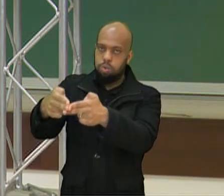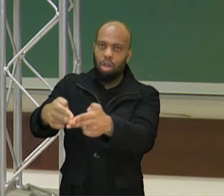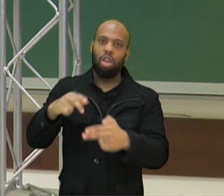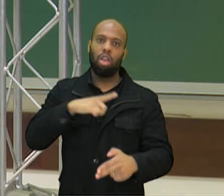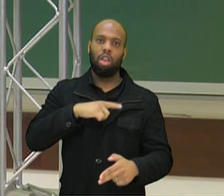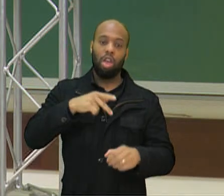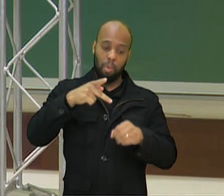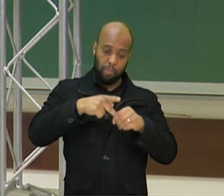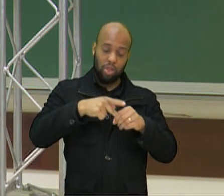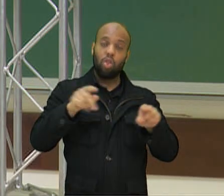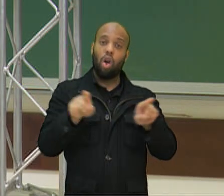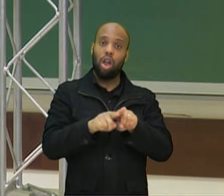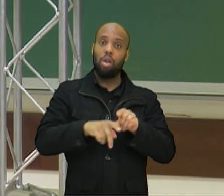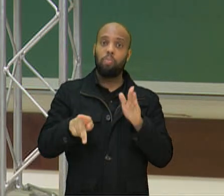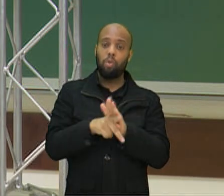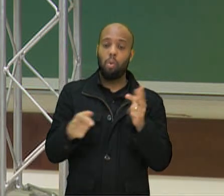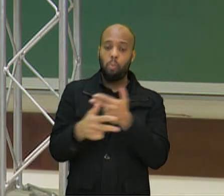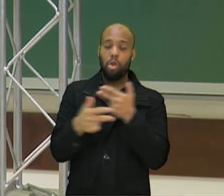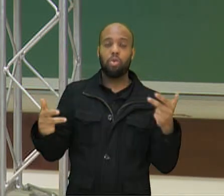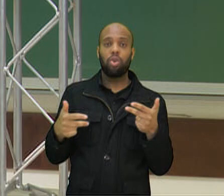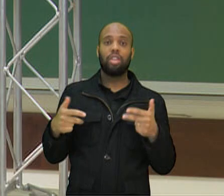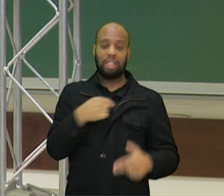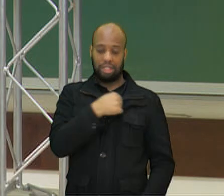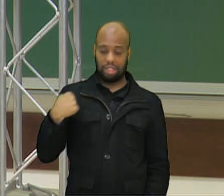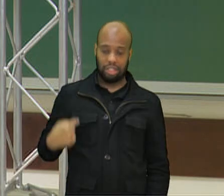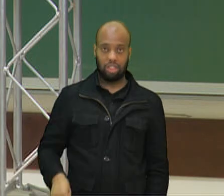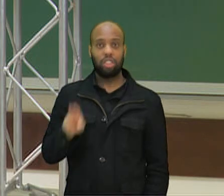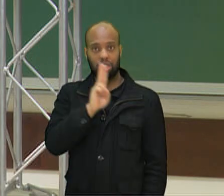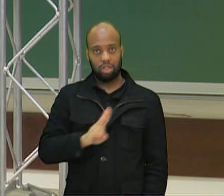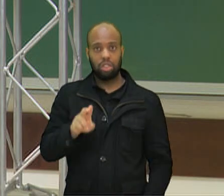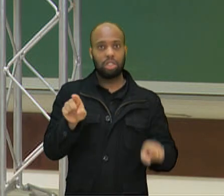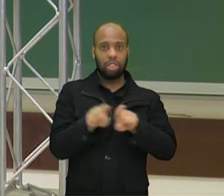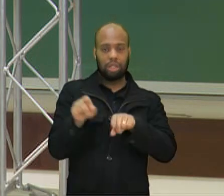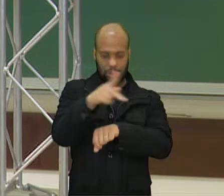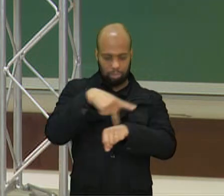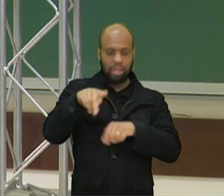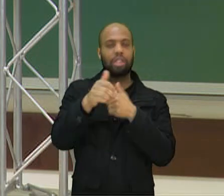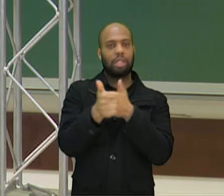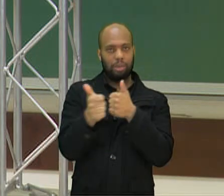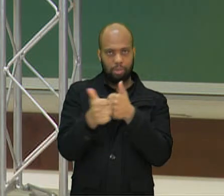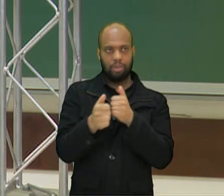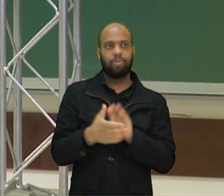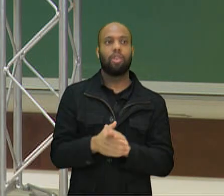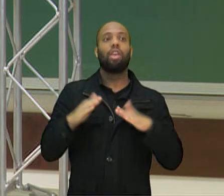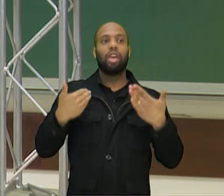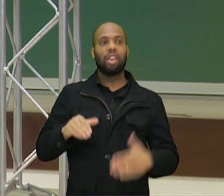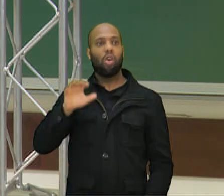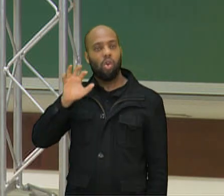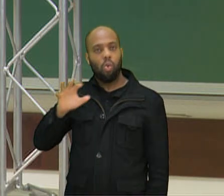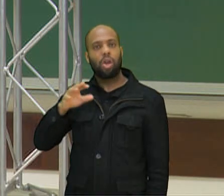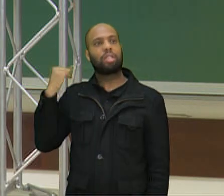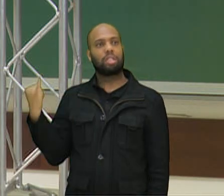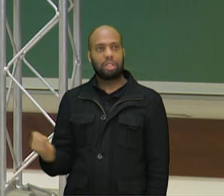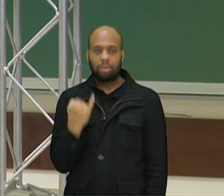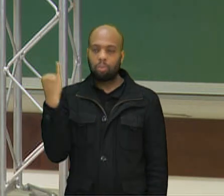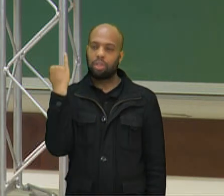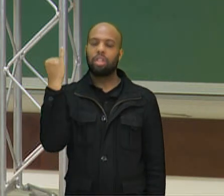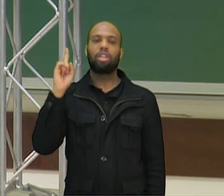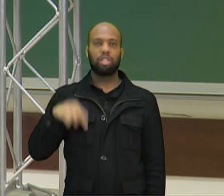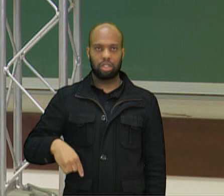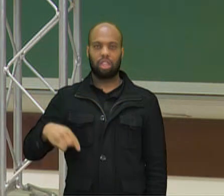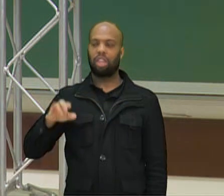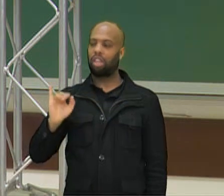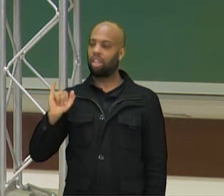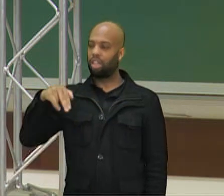produtos provenientes da China e dos seus países ali no entorno. Então, são rotas comerciais muito